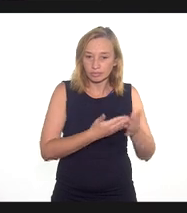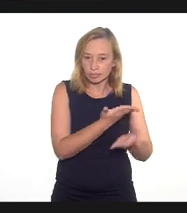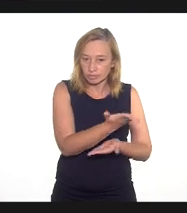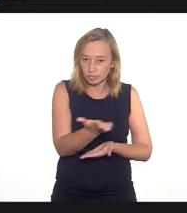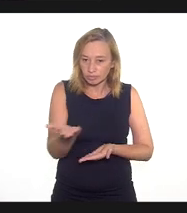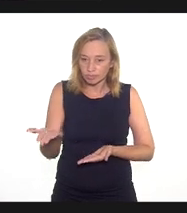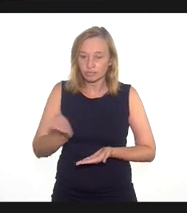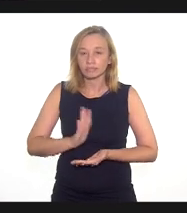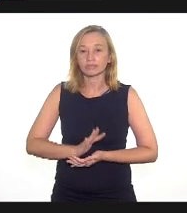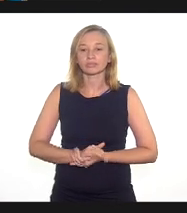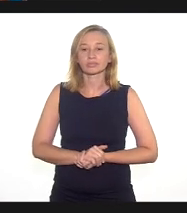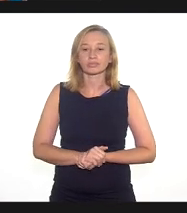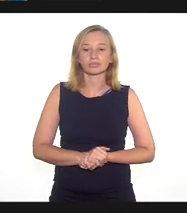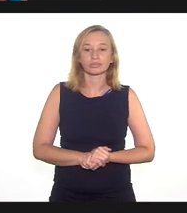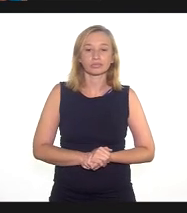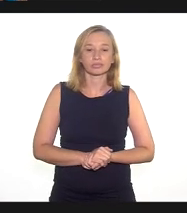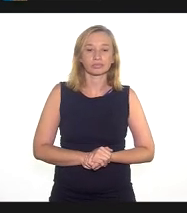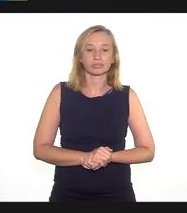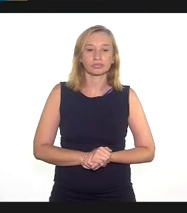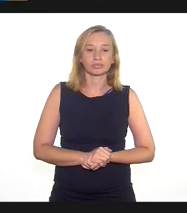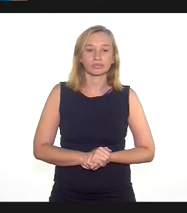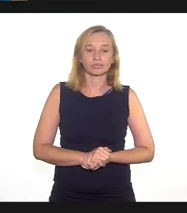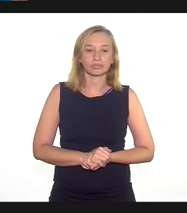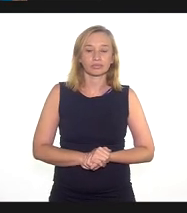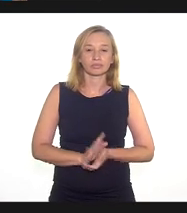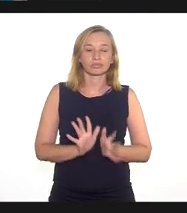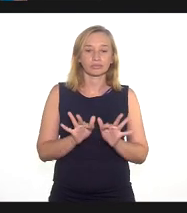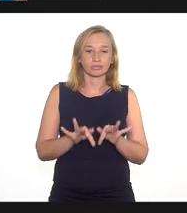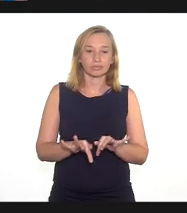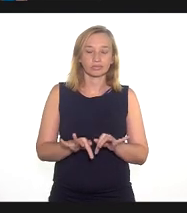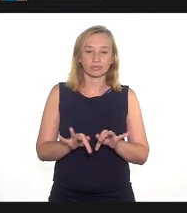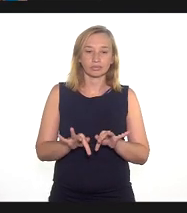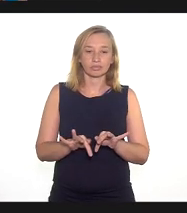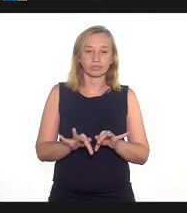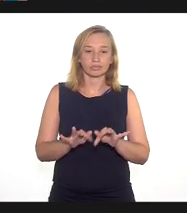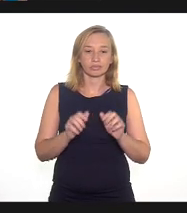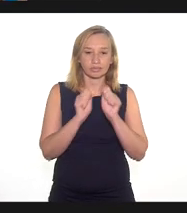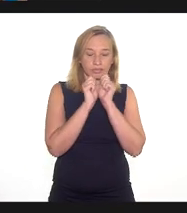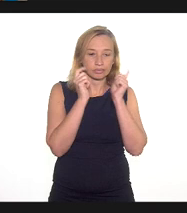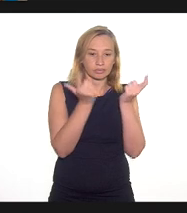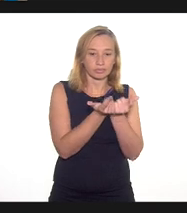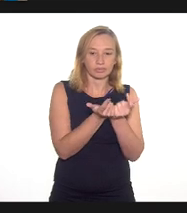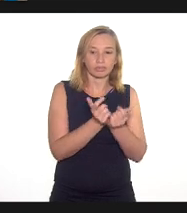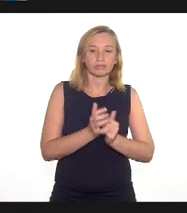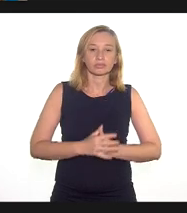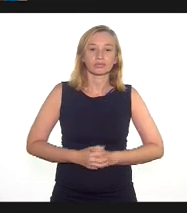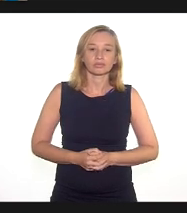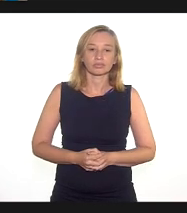todos. Podemos suspender a transmissão pela TV Alerj.